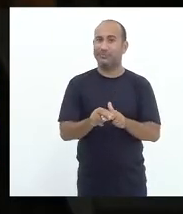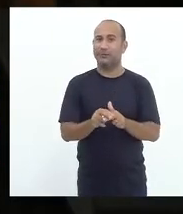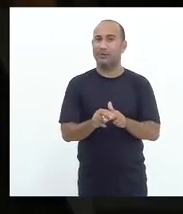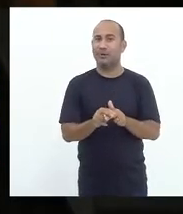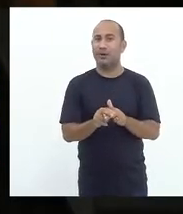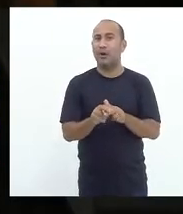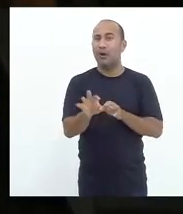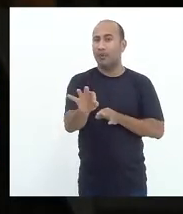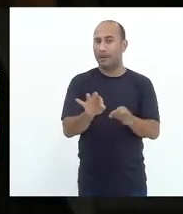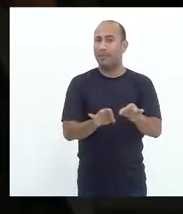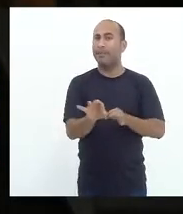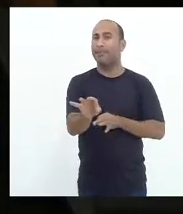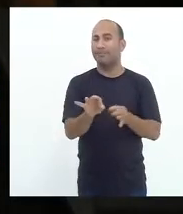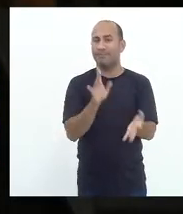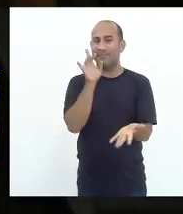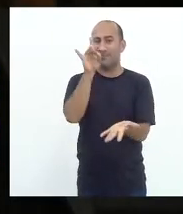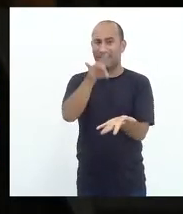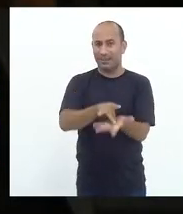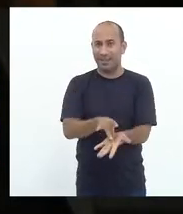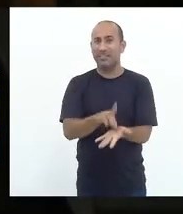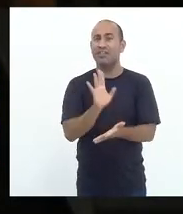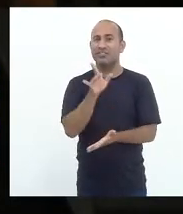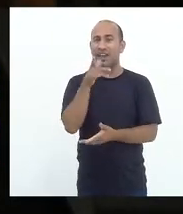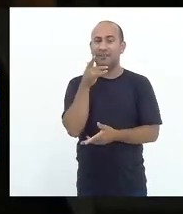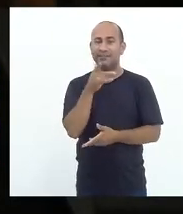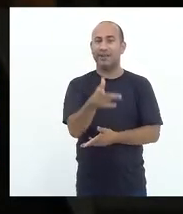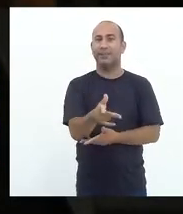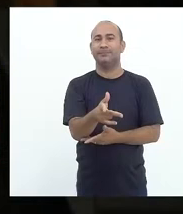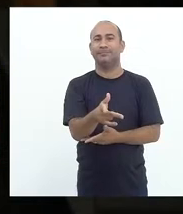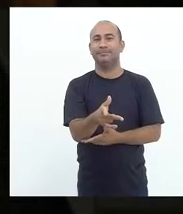o projeto original dizia isso.